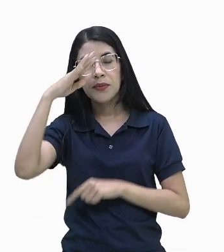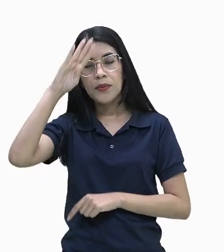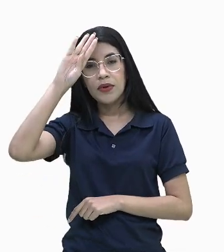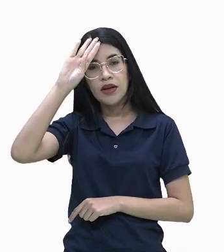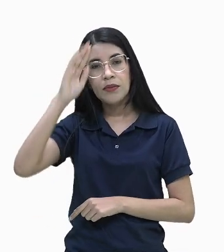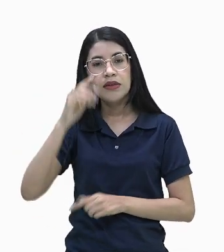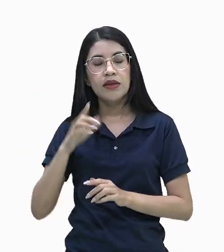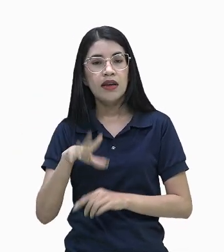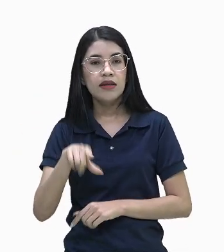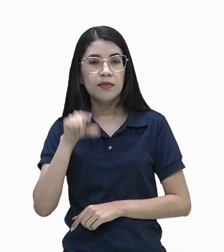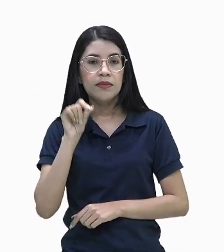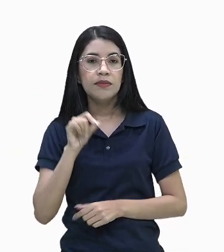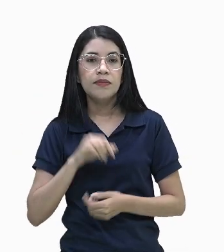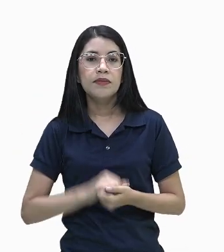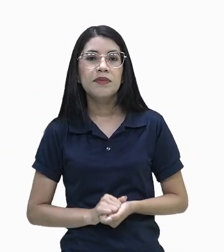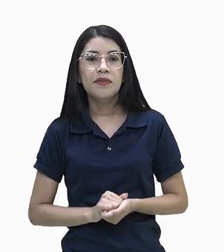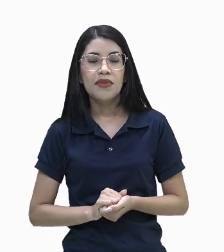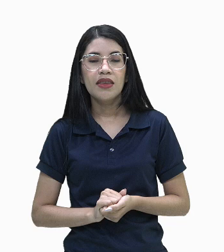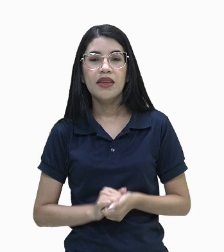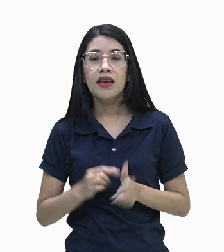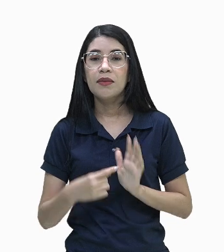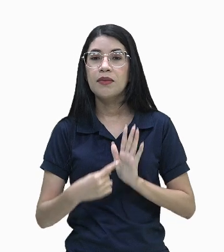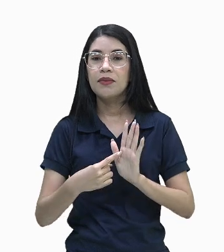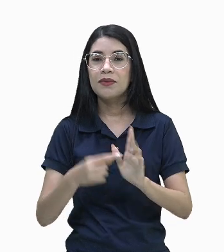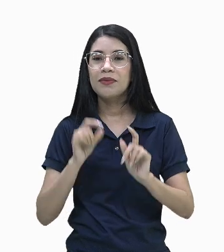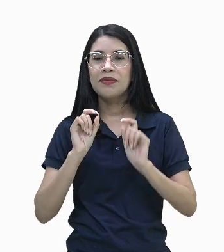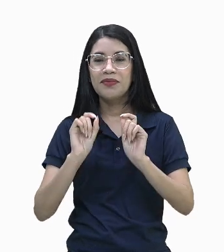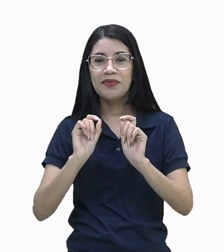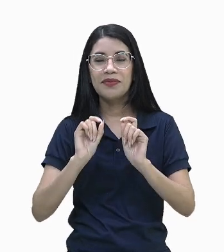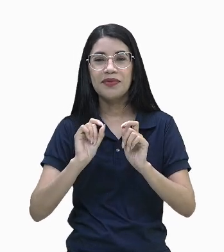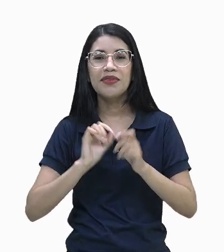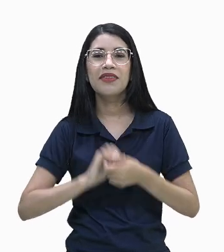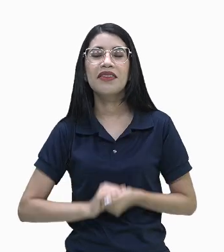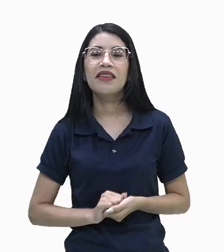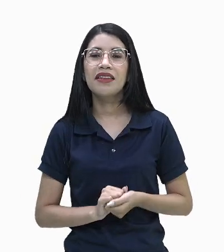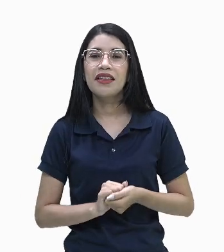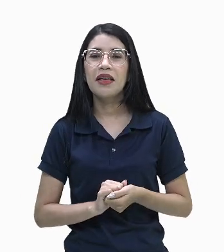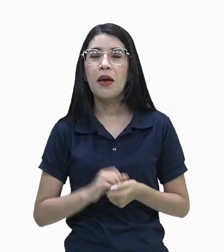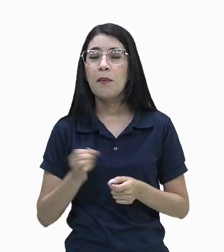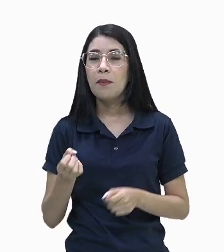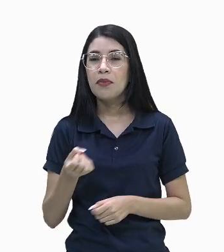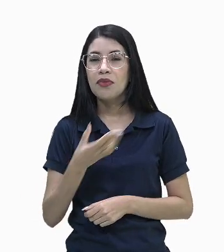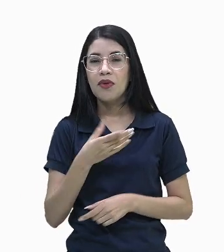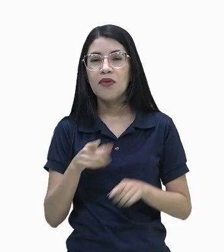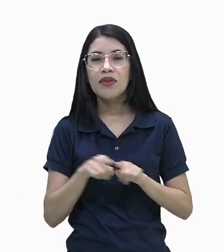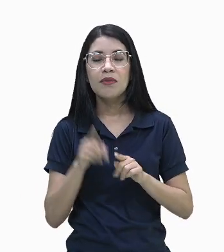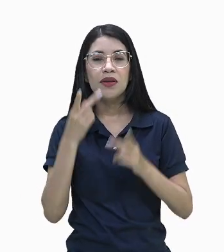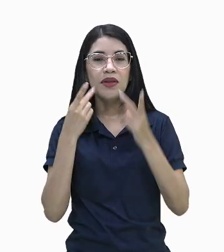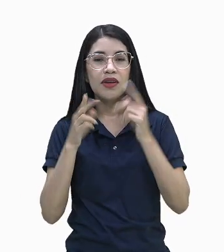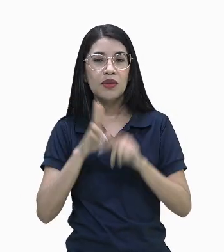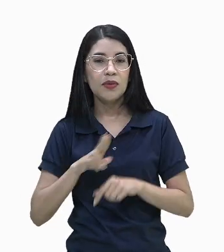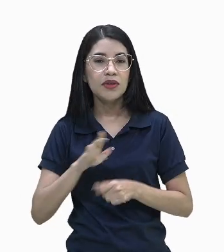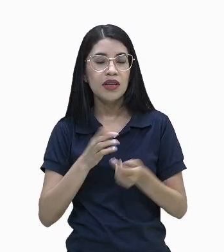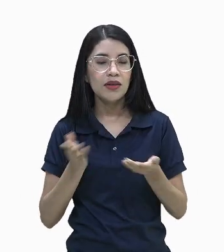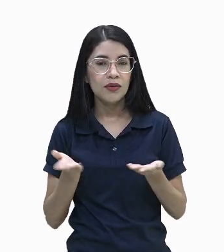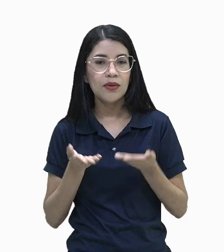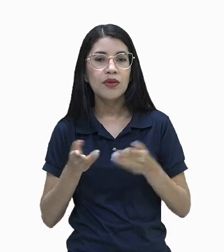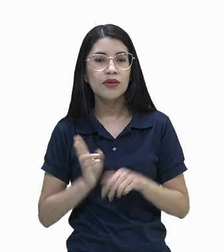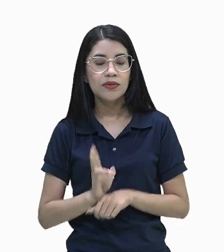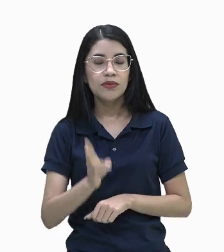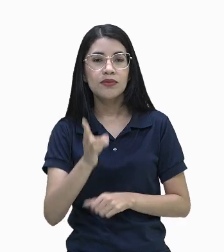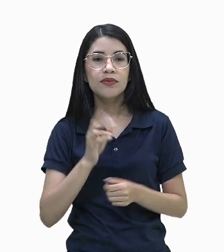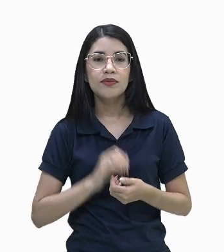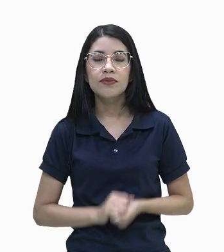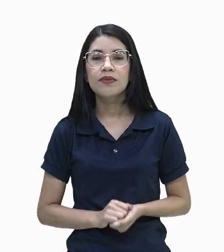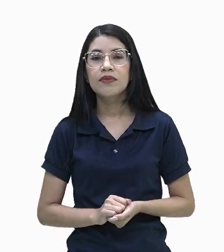preferiam o quê? A tragédia, exibindo uma forma mais moderna de teatro que ainda é usada na contemporaneidade. E aqui eu trouxe